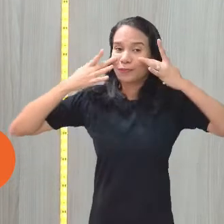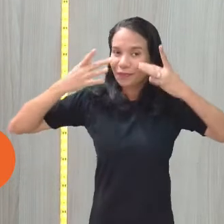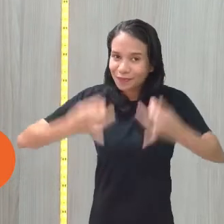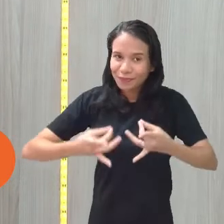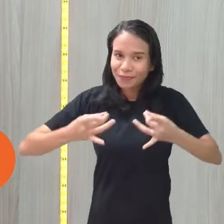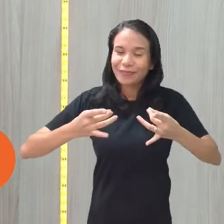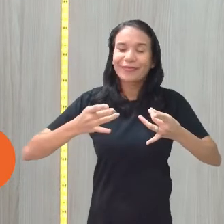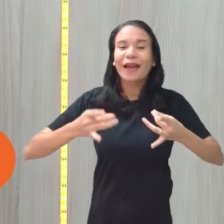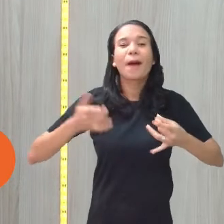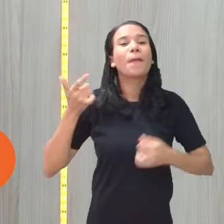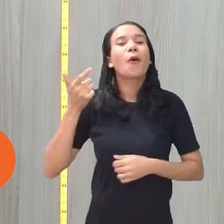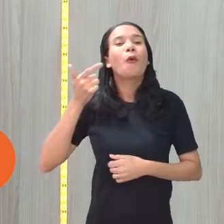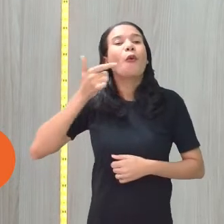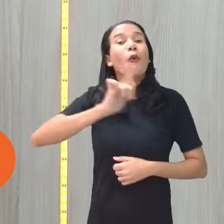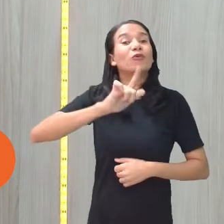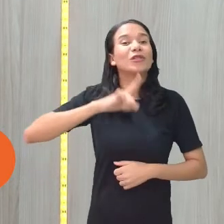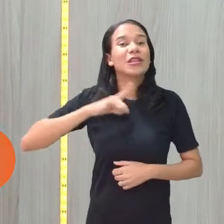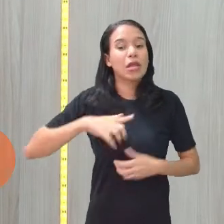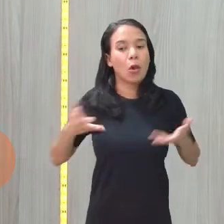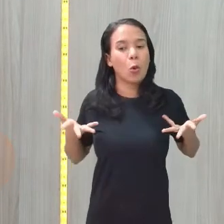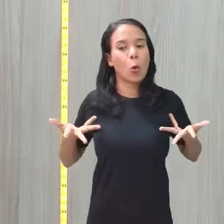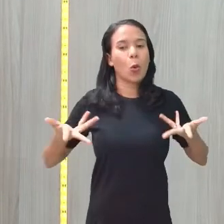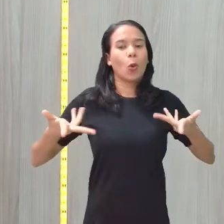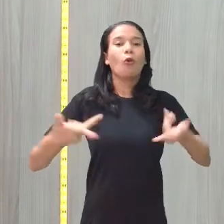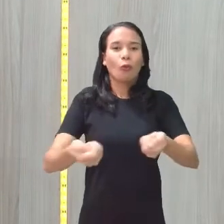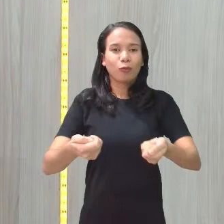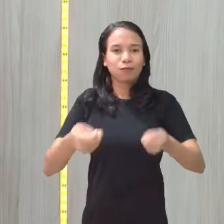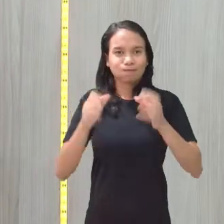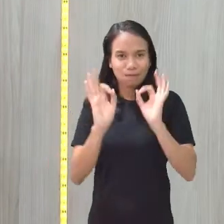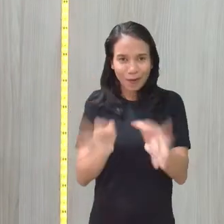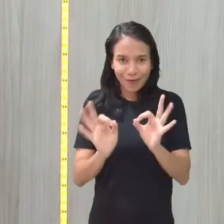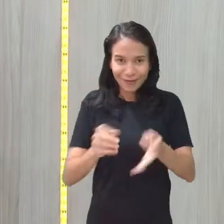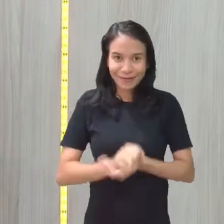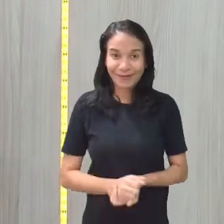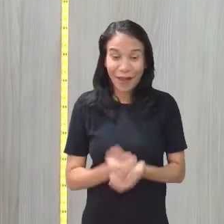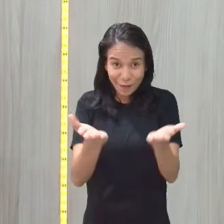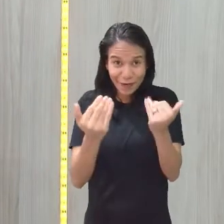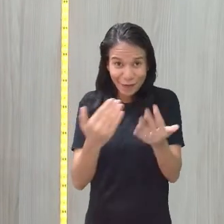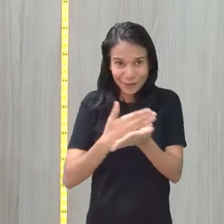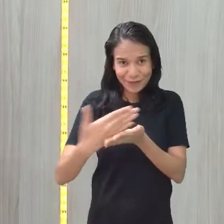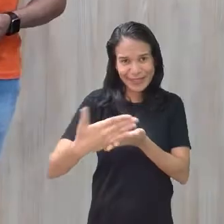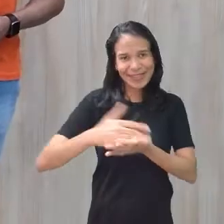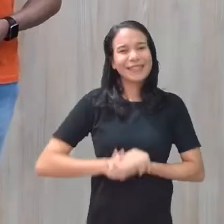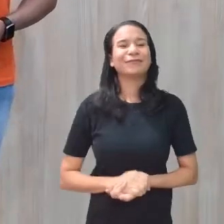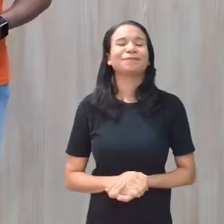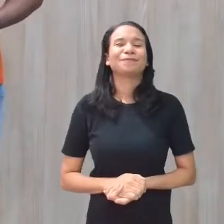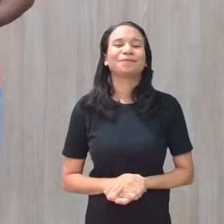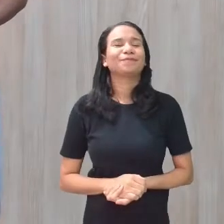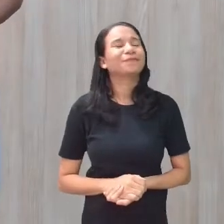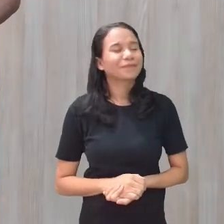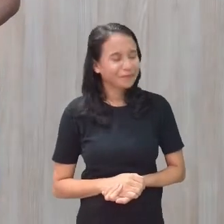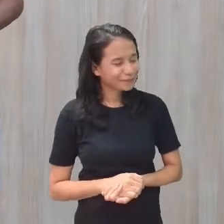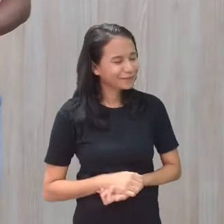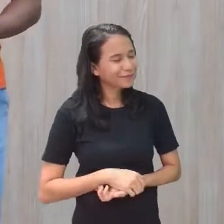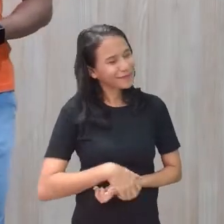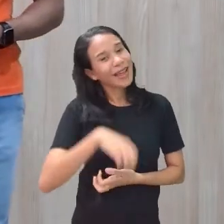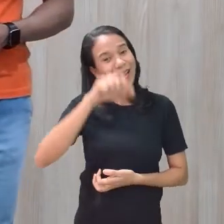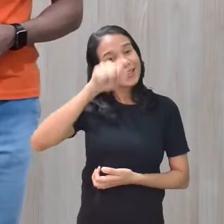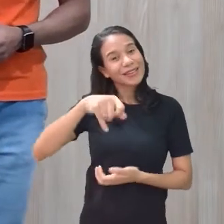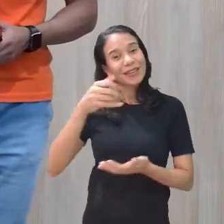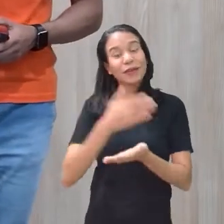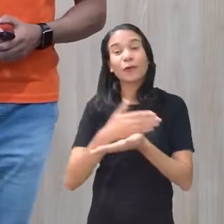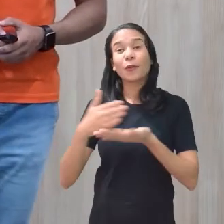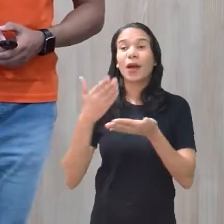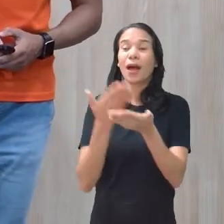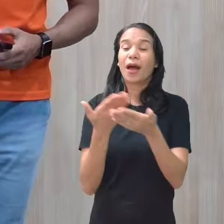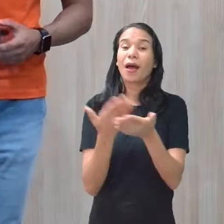atenção para poder a gente ter o domínio aí, tá bom? Vamos lá, Pedro. Vamos lá, né? Vamos começar a nossa aula de